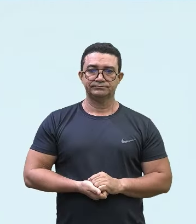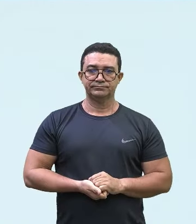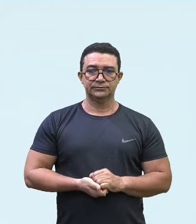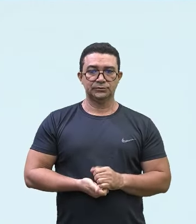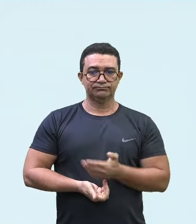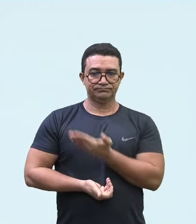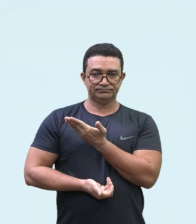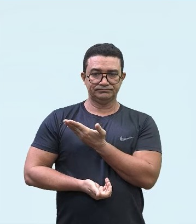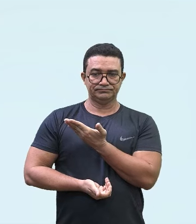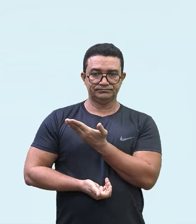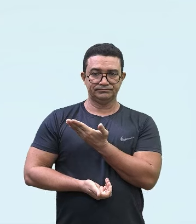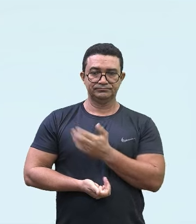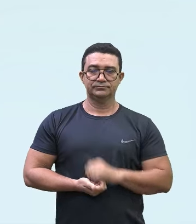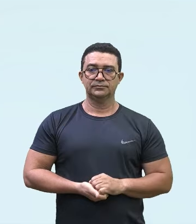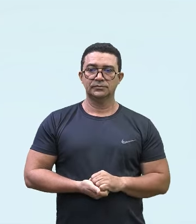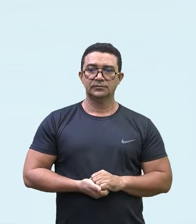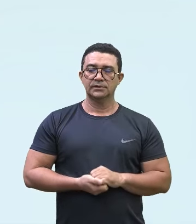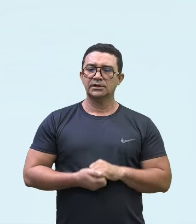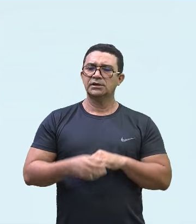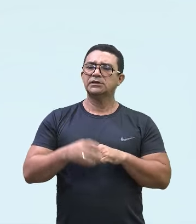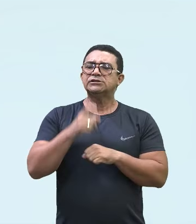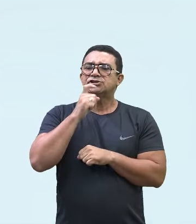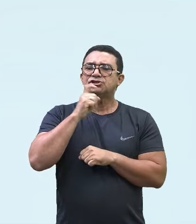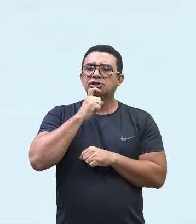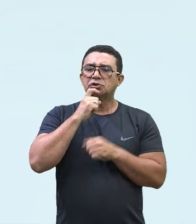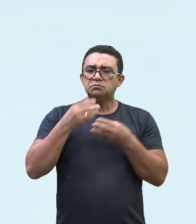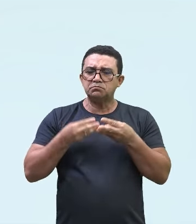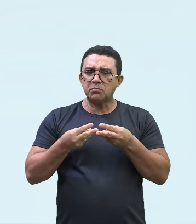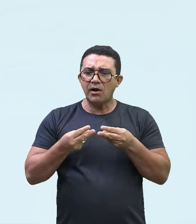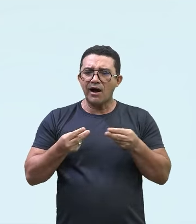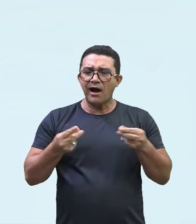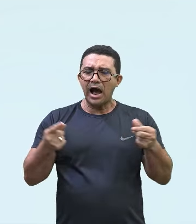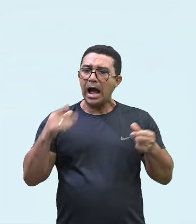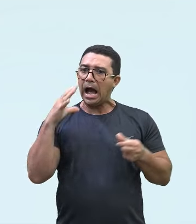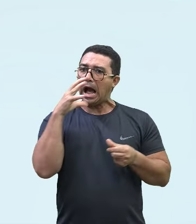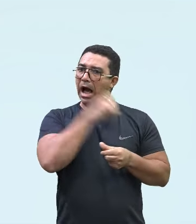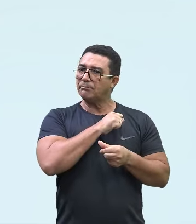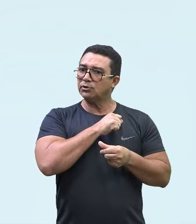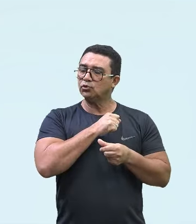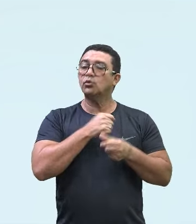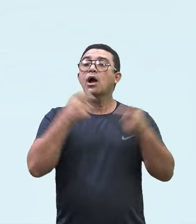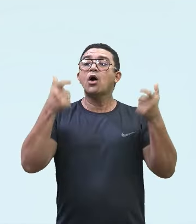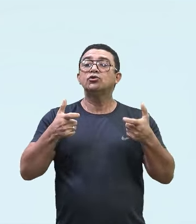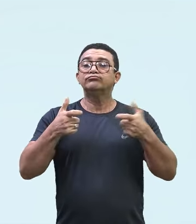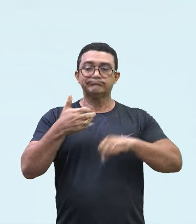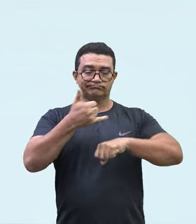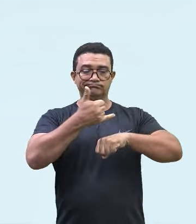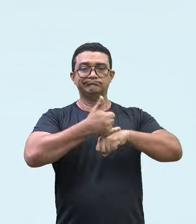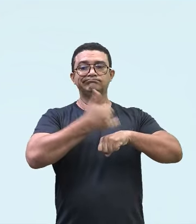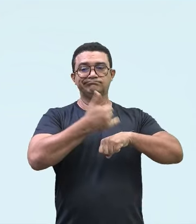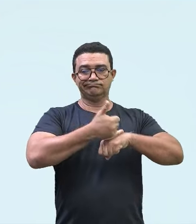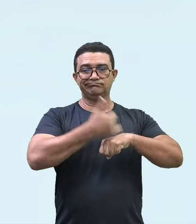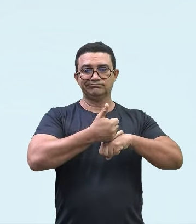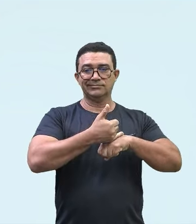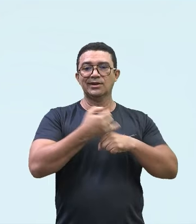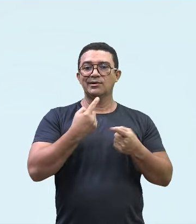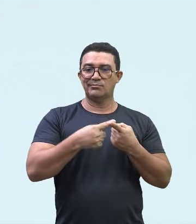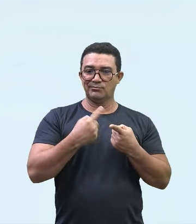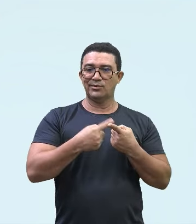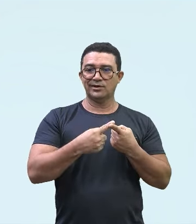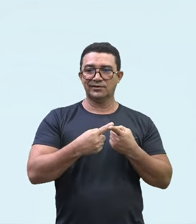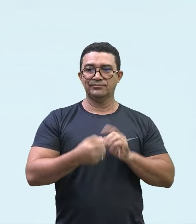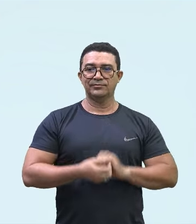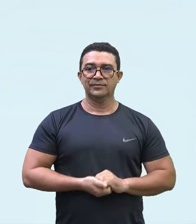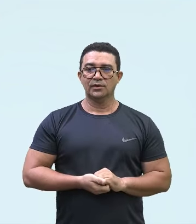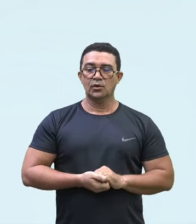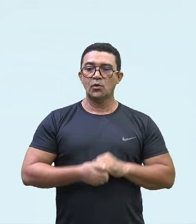podem ver, o gelo está derretendo mais no aço do que na madeira, exatamente porque a condutibilidade, ou seja,